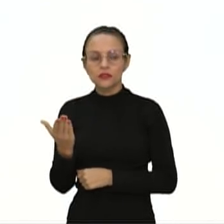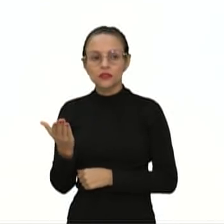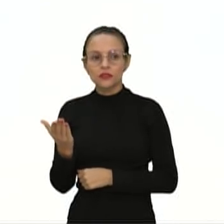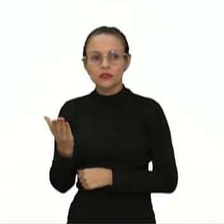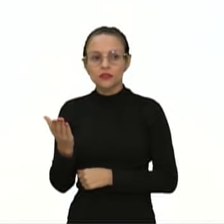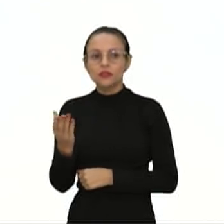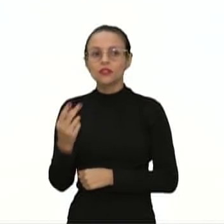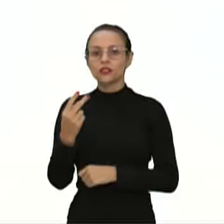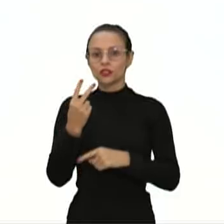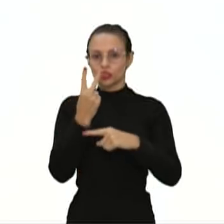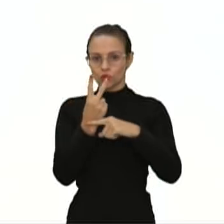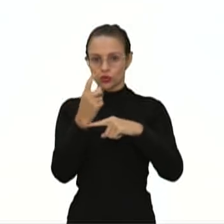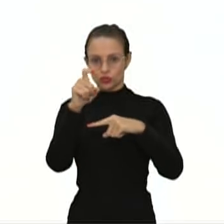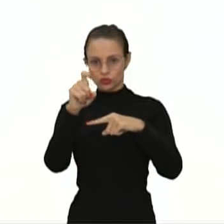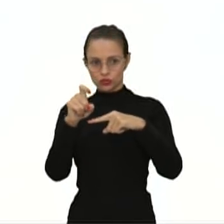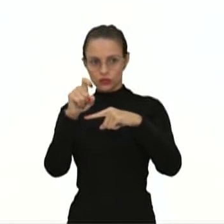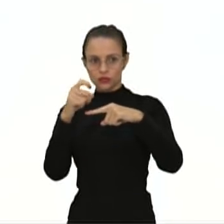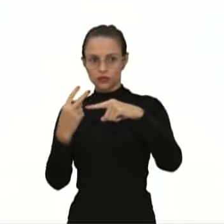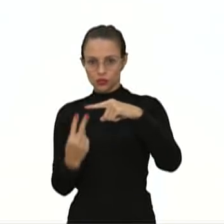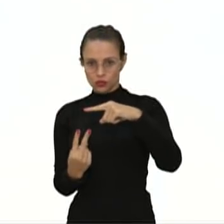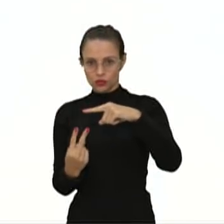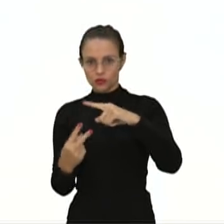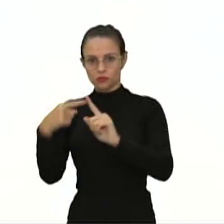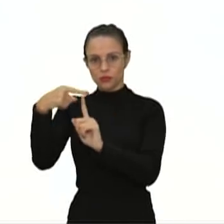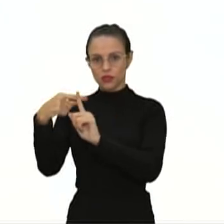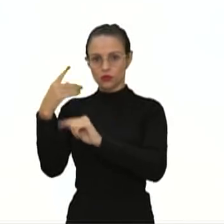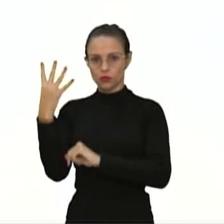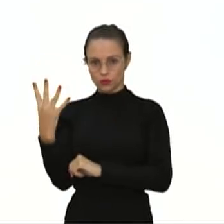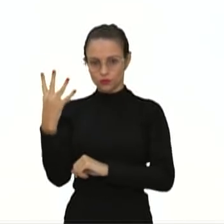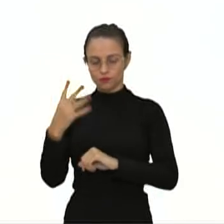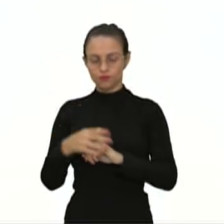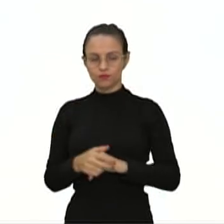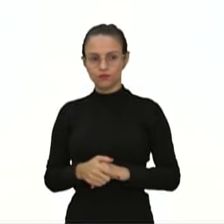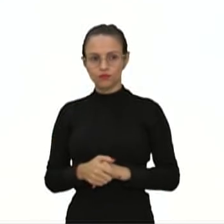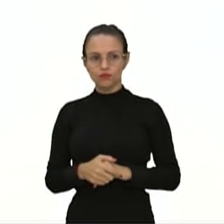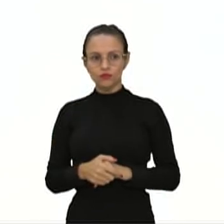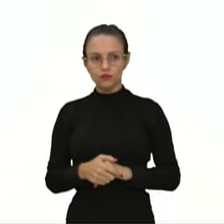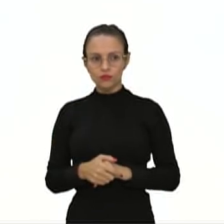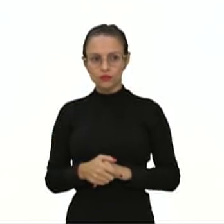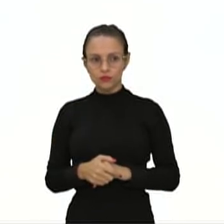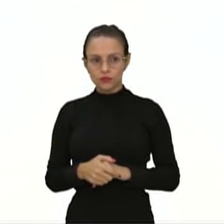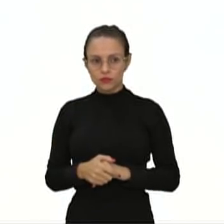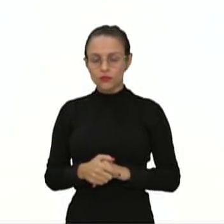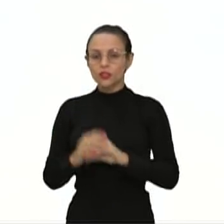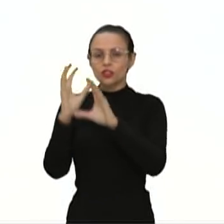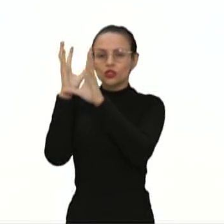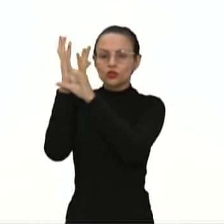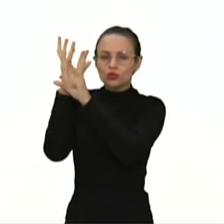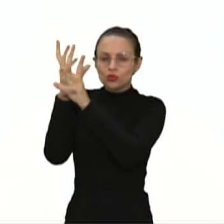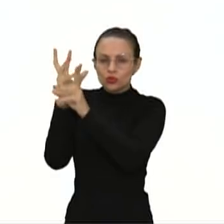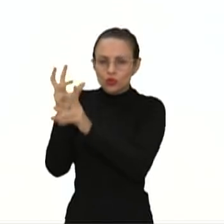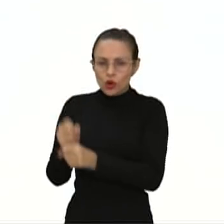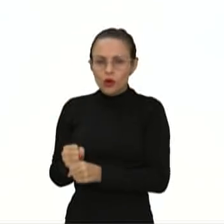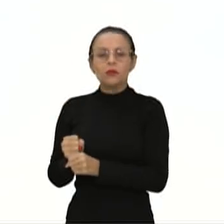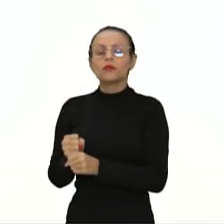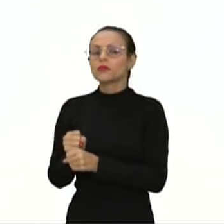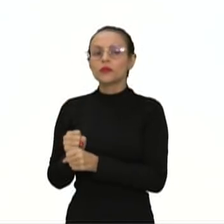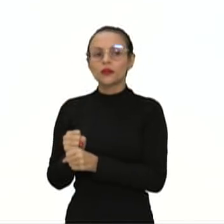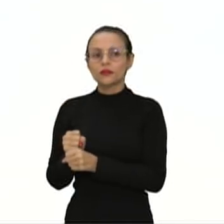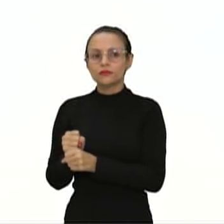basquete é 2x sobre 2 mais 4. Somando todas as